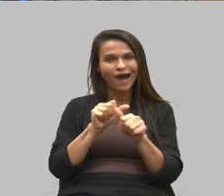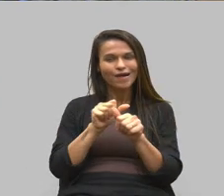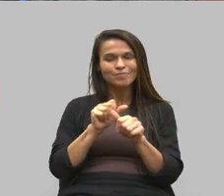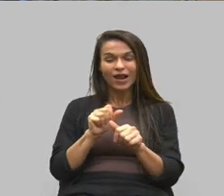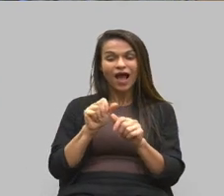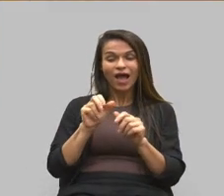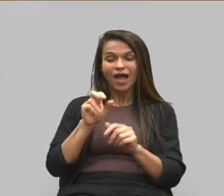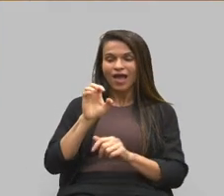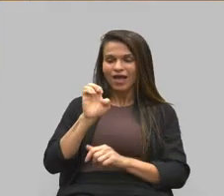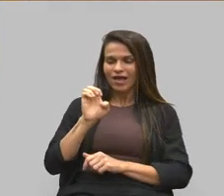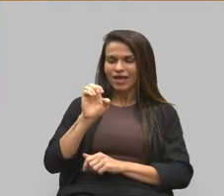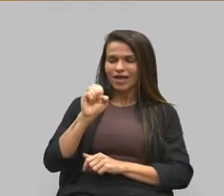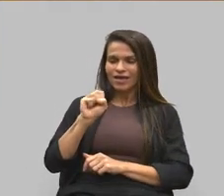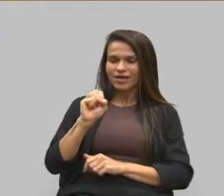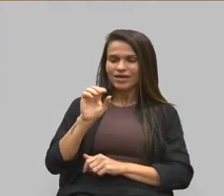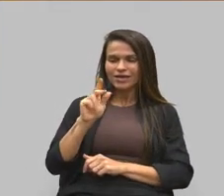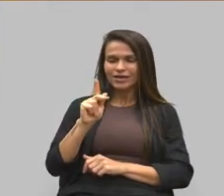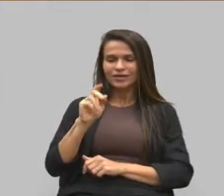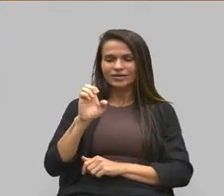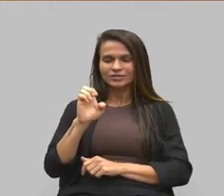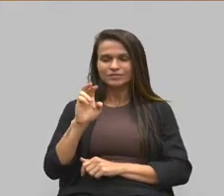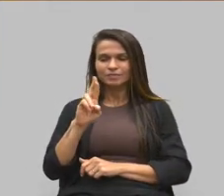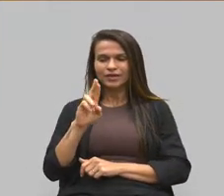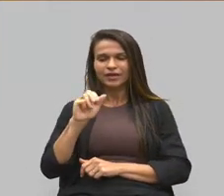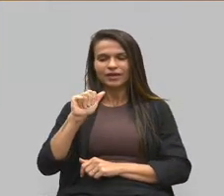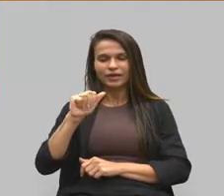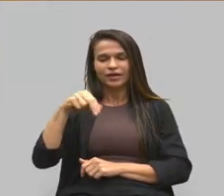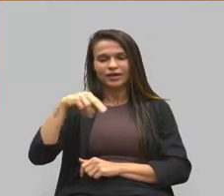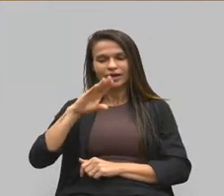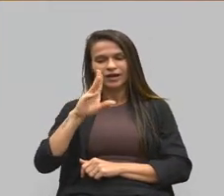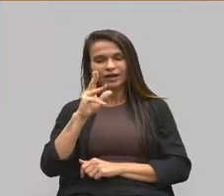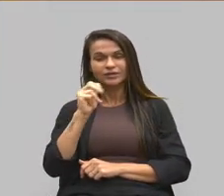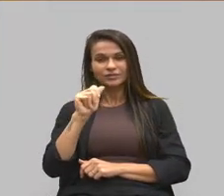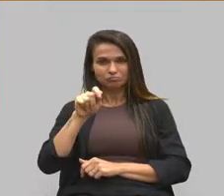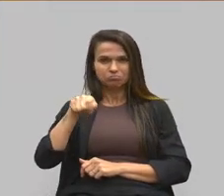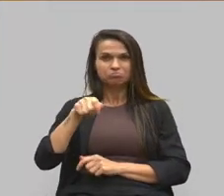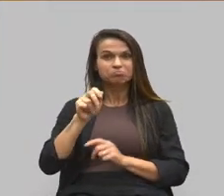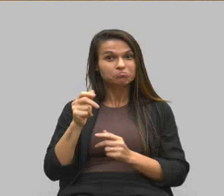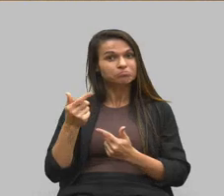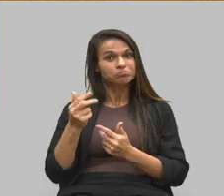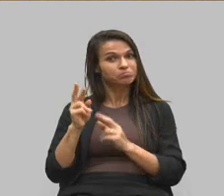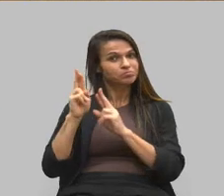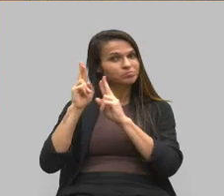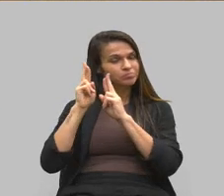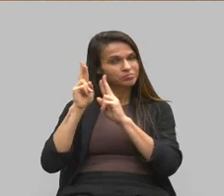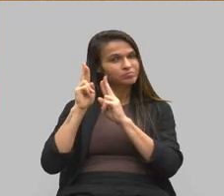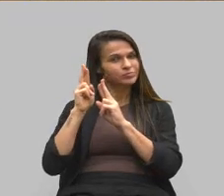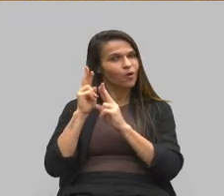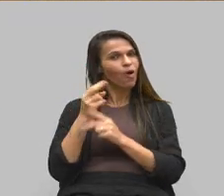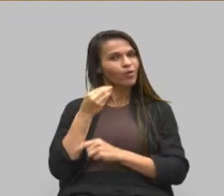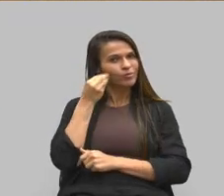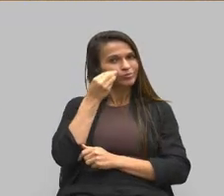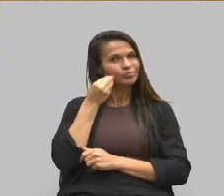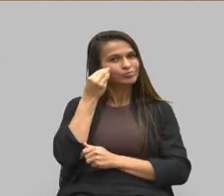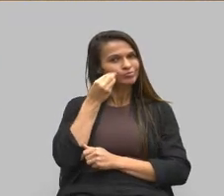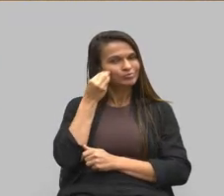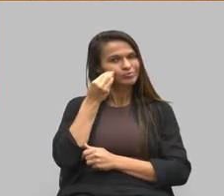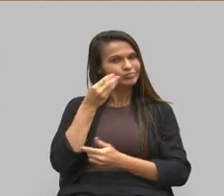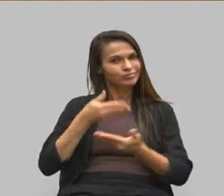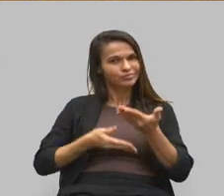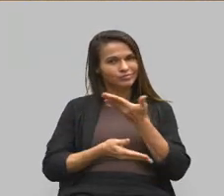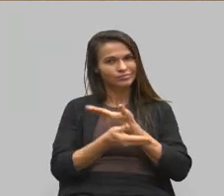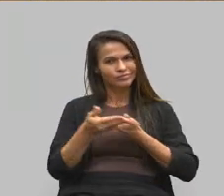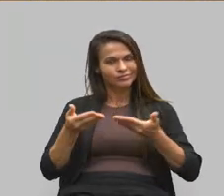importância que vocês têm a partir da vivência eh dela da